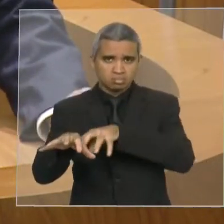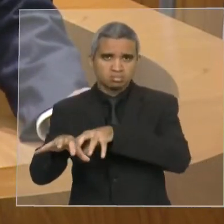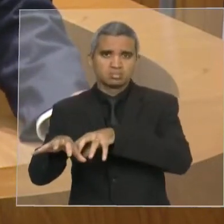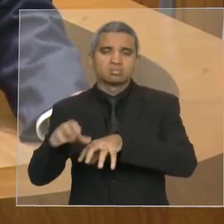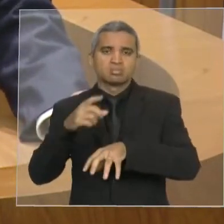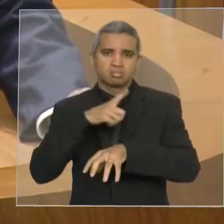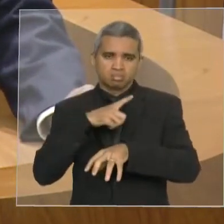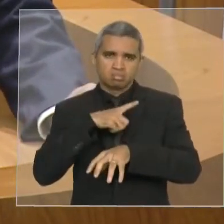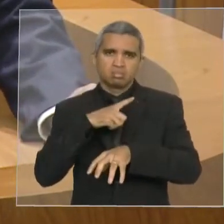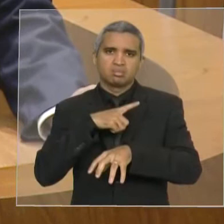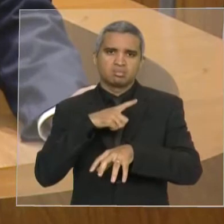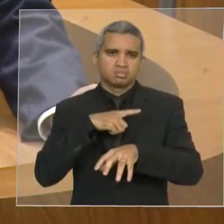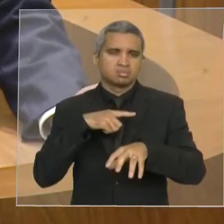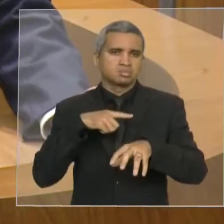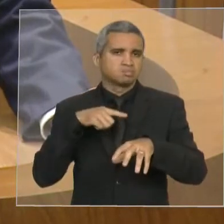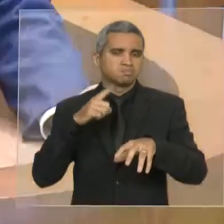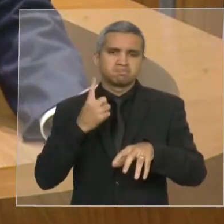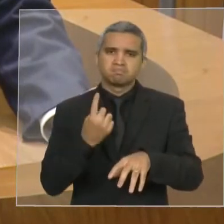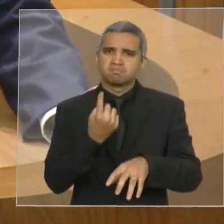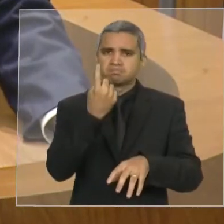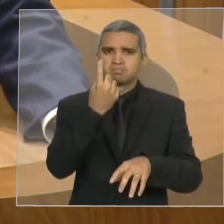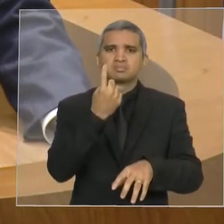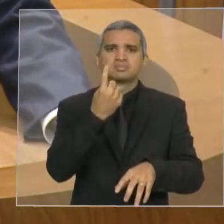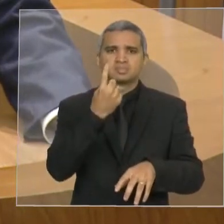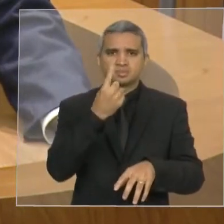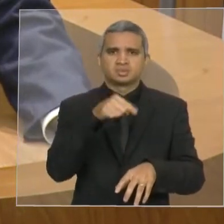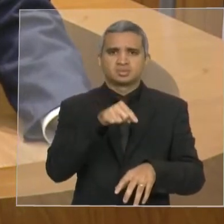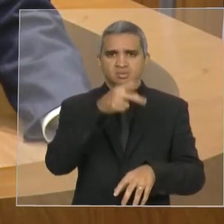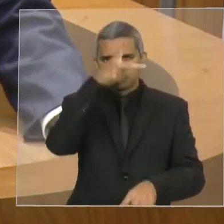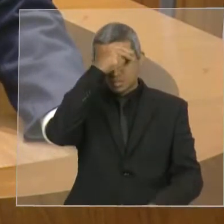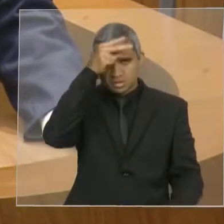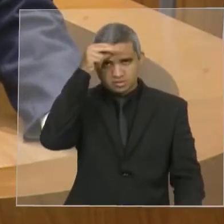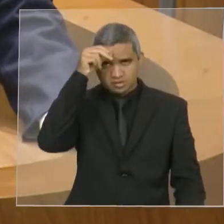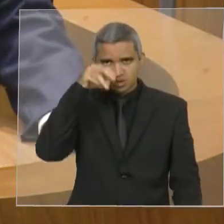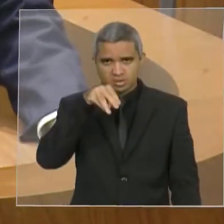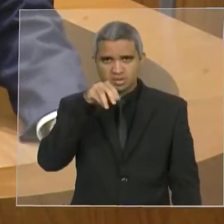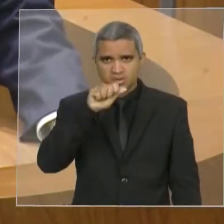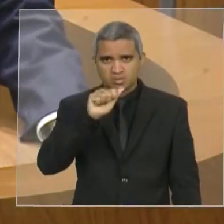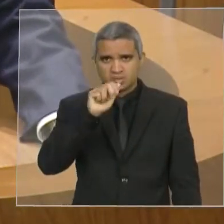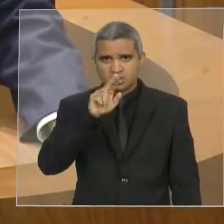para seu povo quanto a administração do prefeito Maurício.